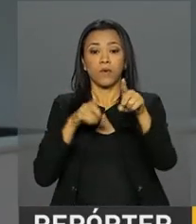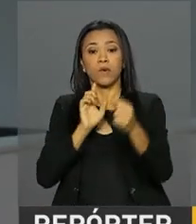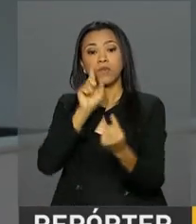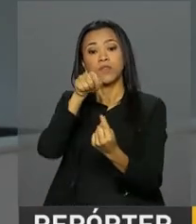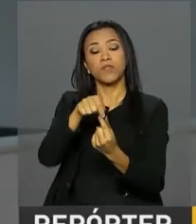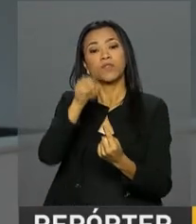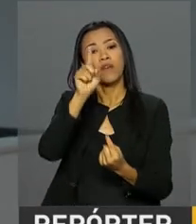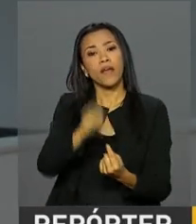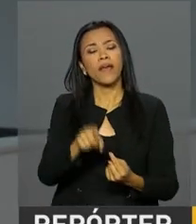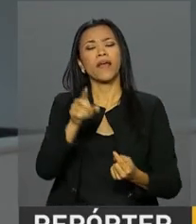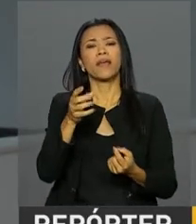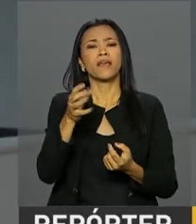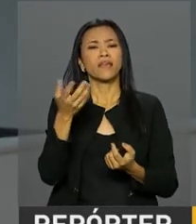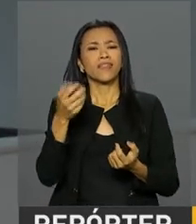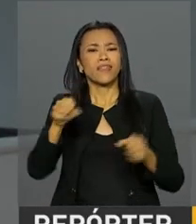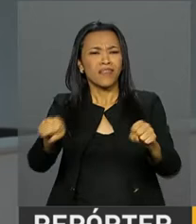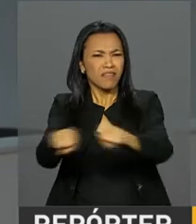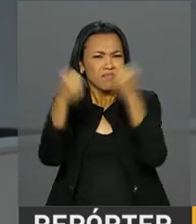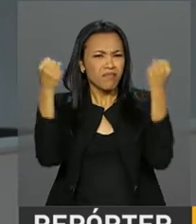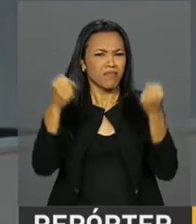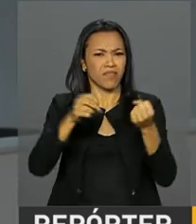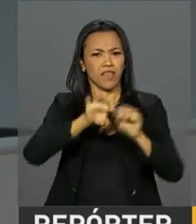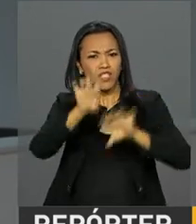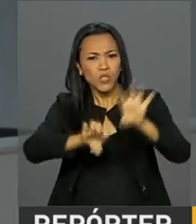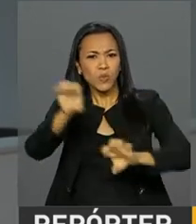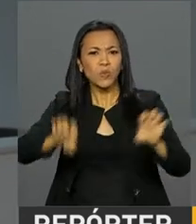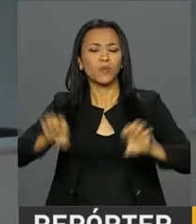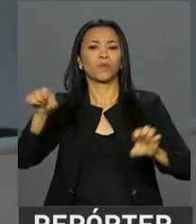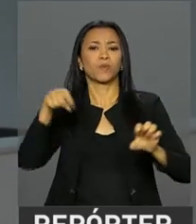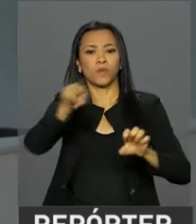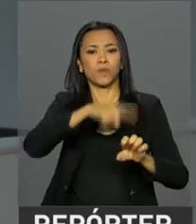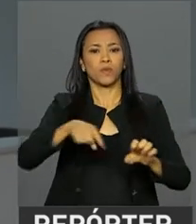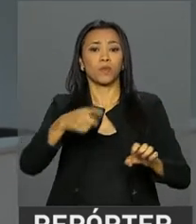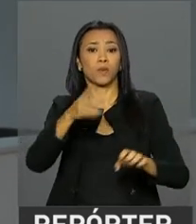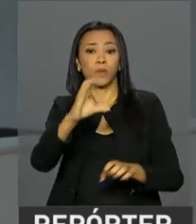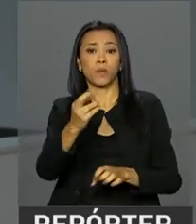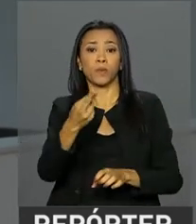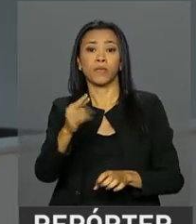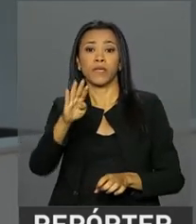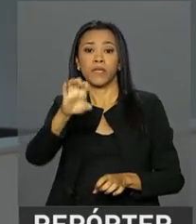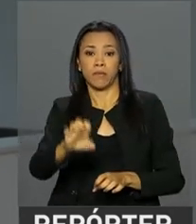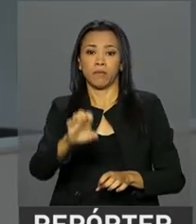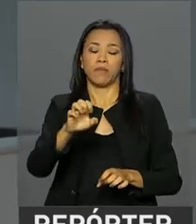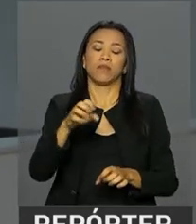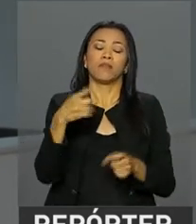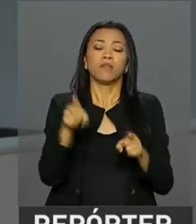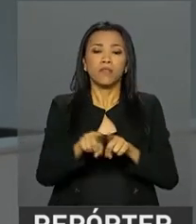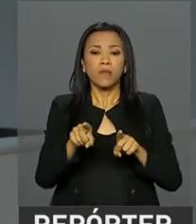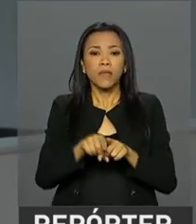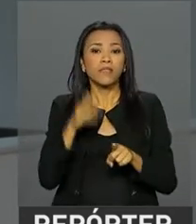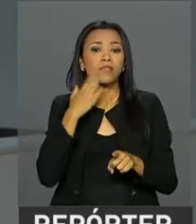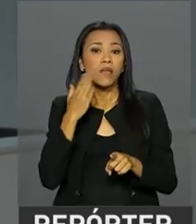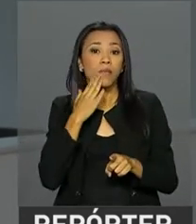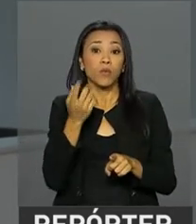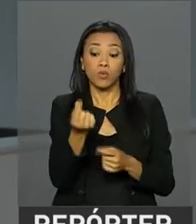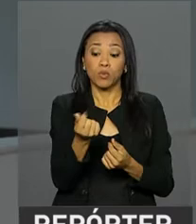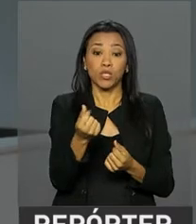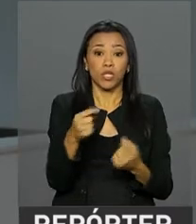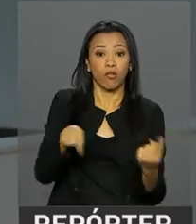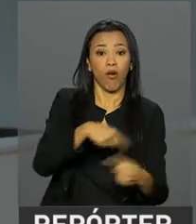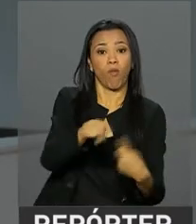a estrutura do crime organizado para desarmar reduzir a letalidade e seguir a rota do dinheiro movimentado